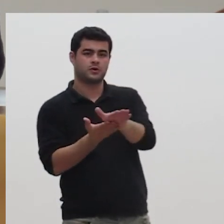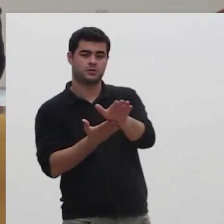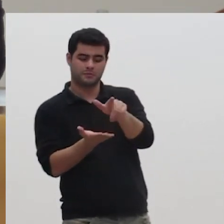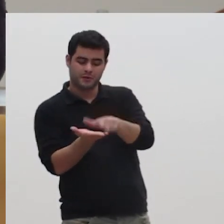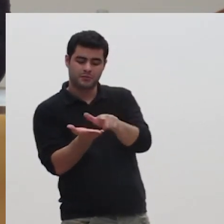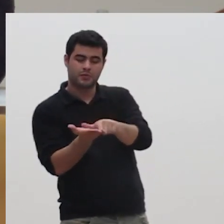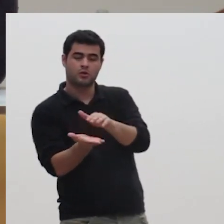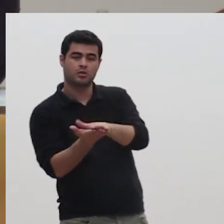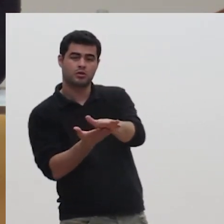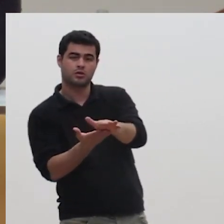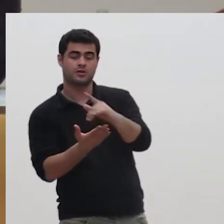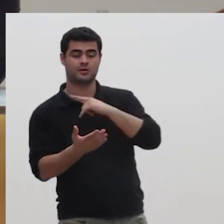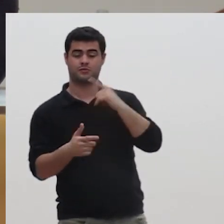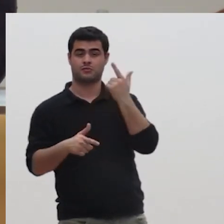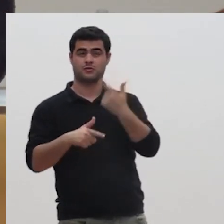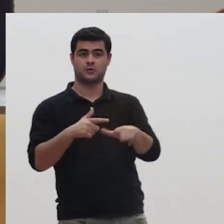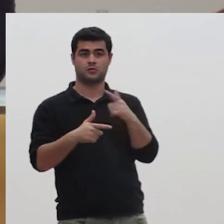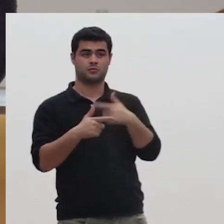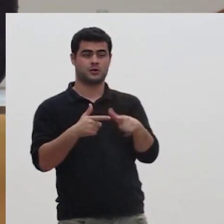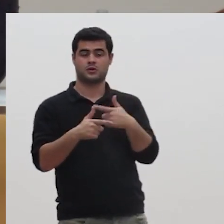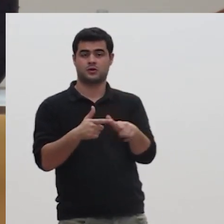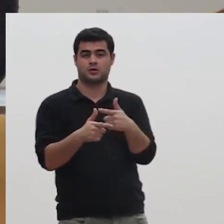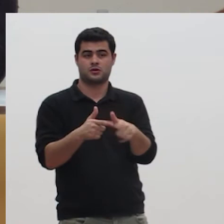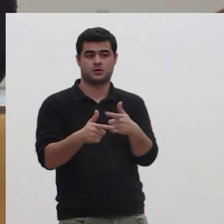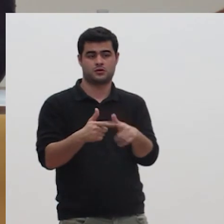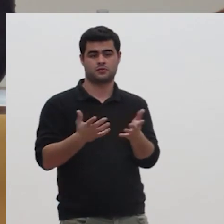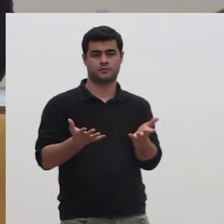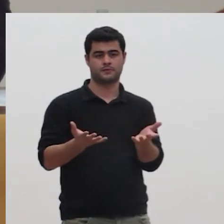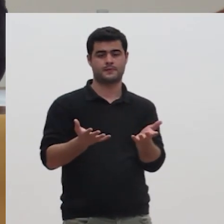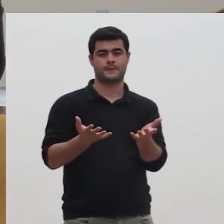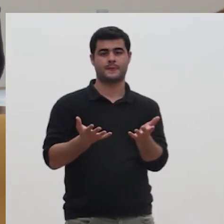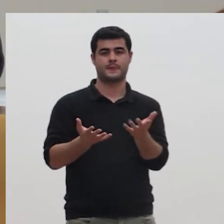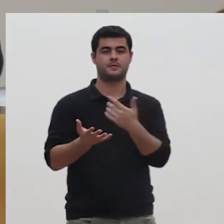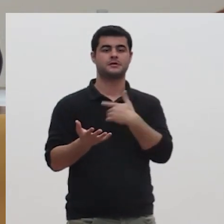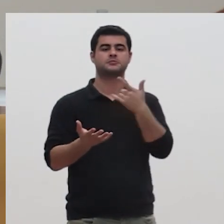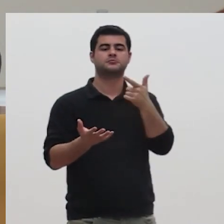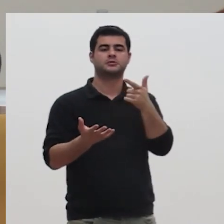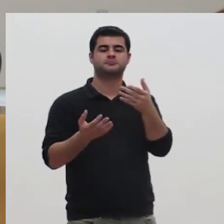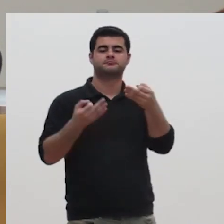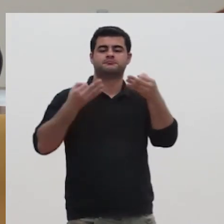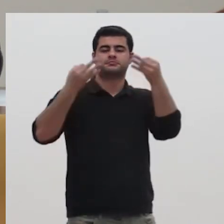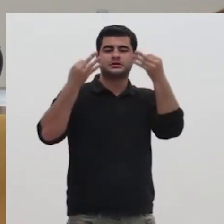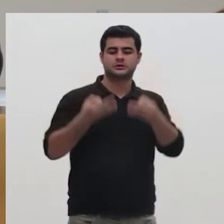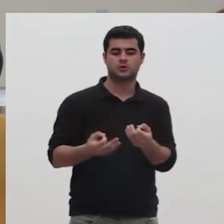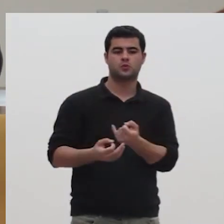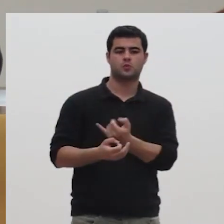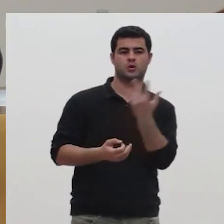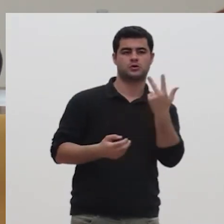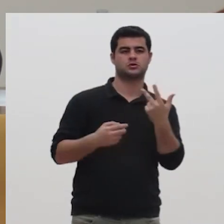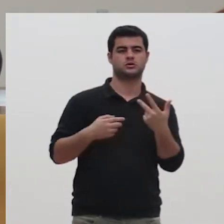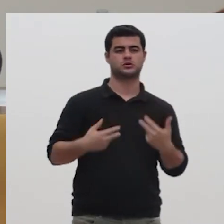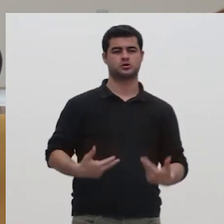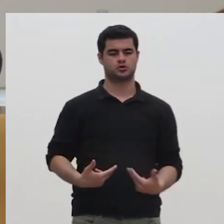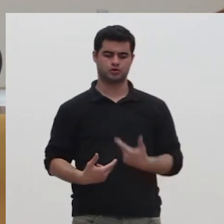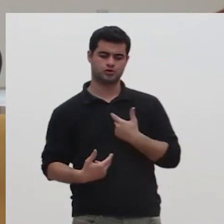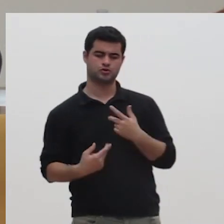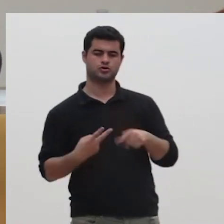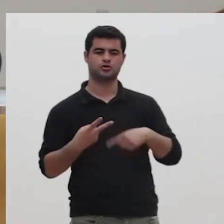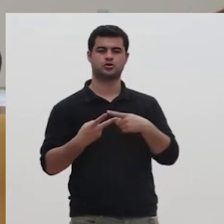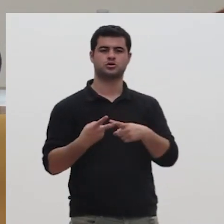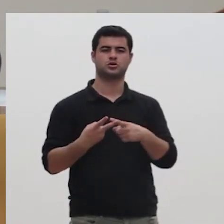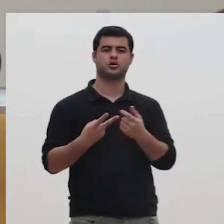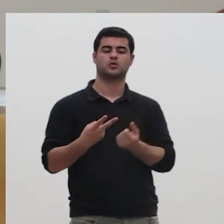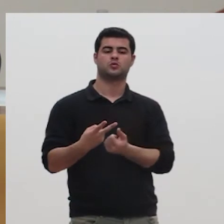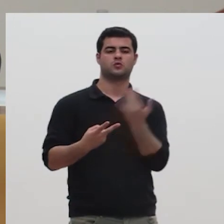o planejamento. Quando o HC não consegue planejar com precisão a quantidade de cirurgias, a quantidade de oferta de serviços